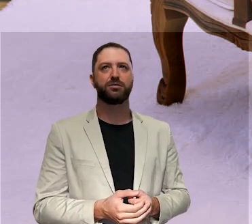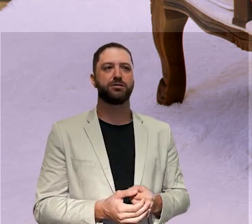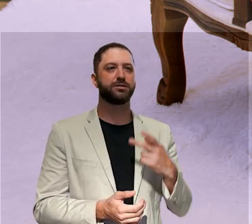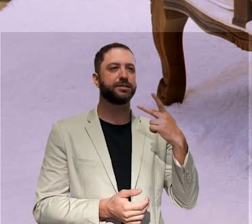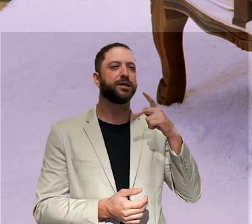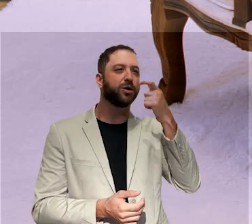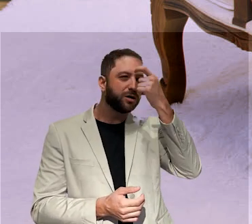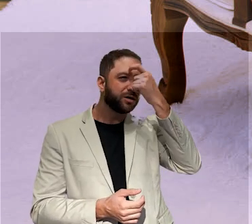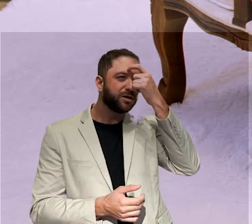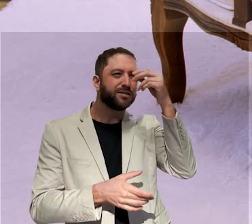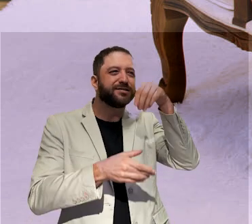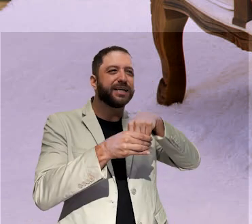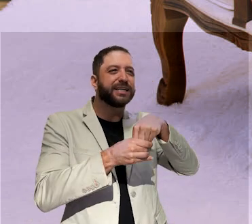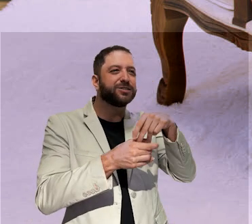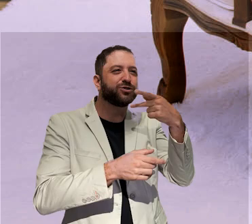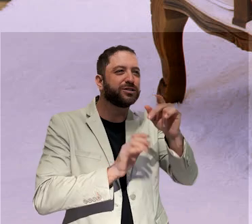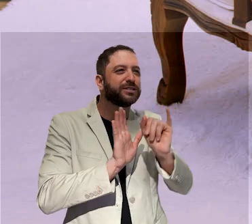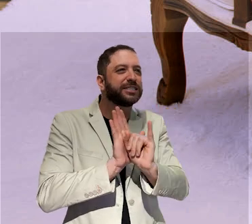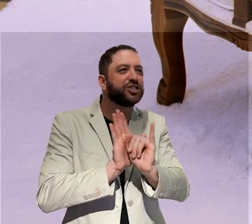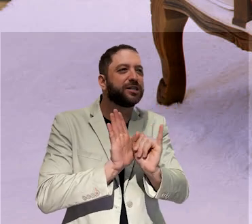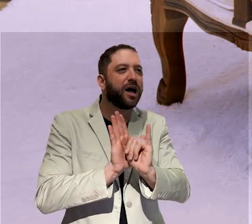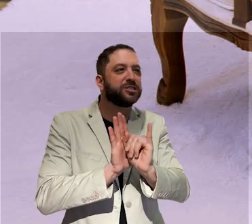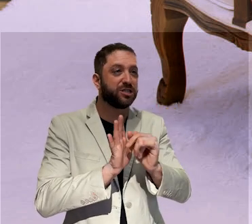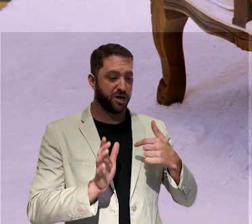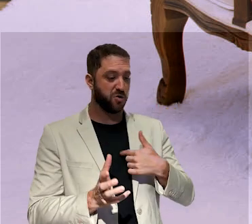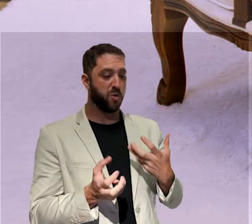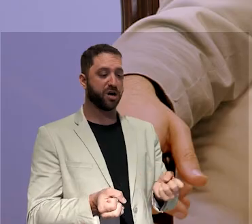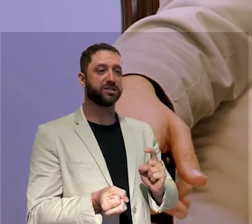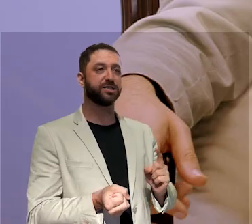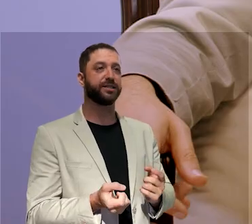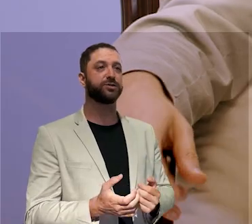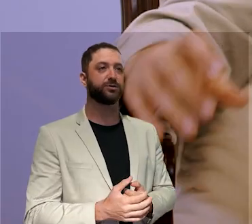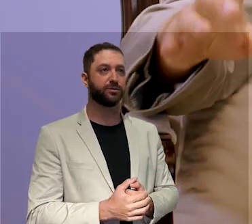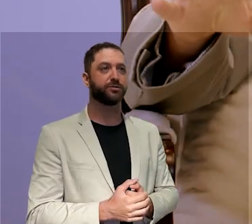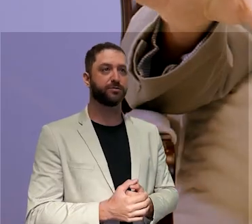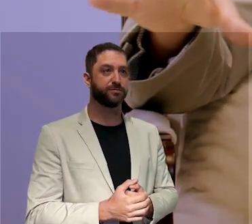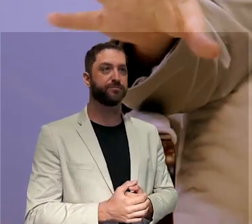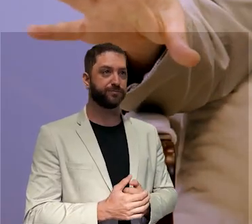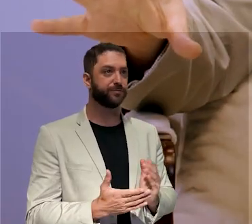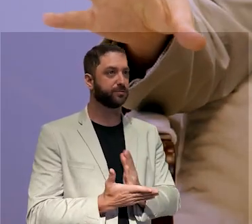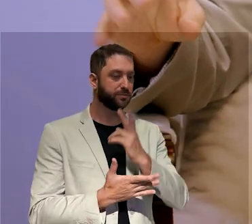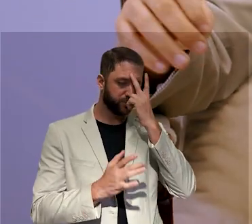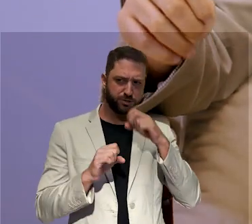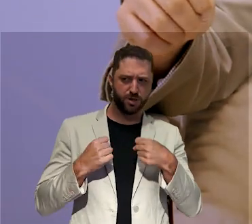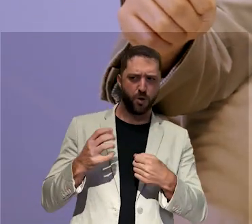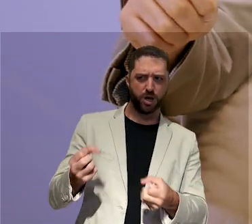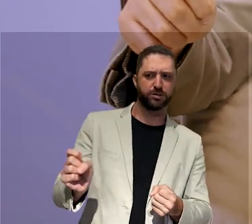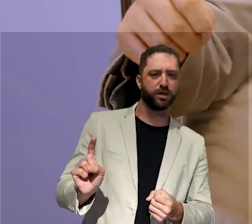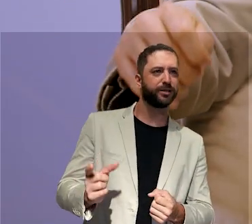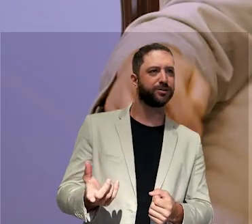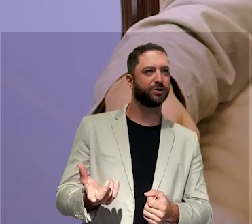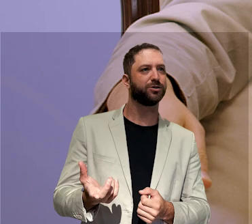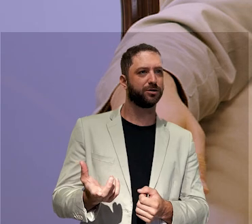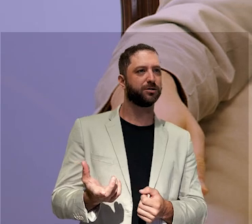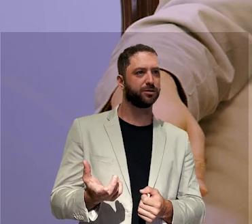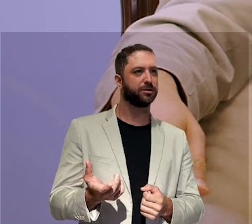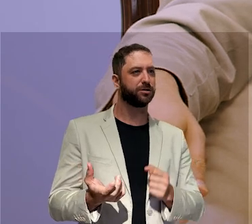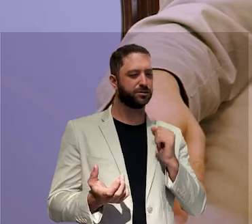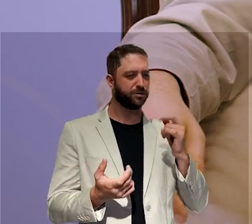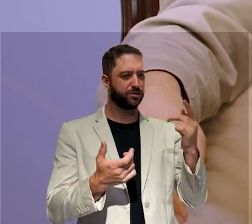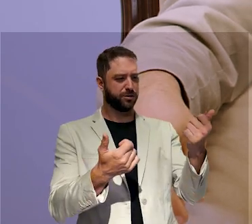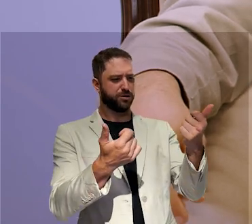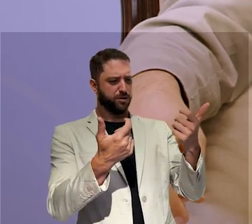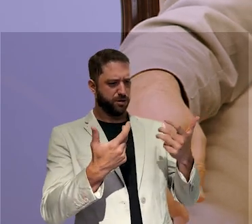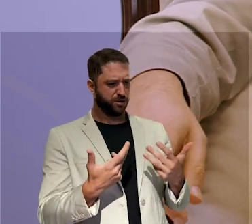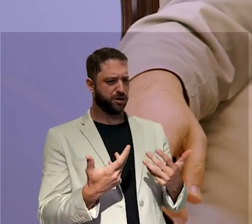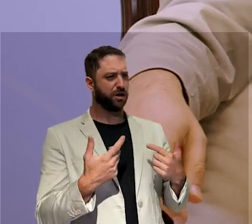à própria identidade que você criou de si mesmo. Tem pessoas que se defendem muito, porque se eu aceitar